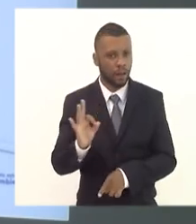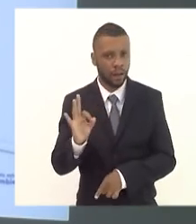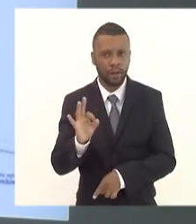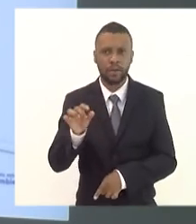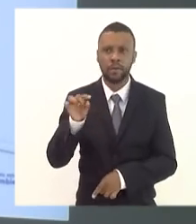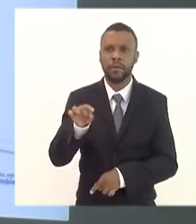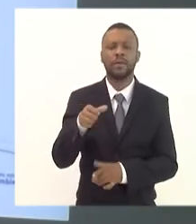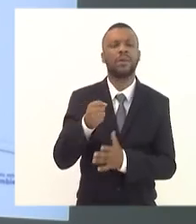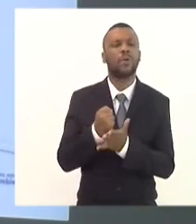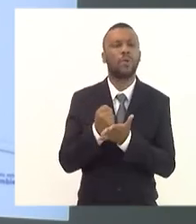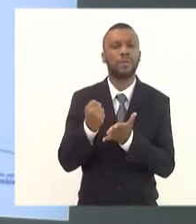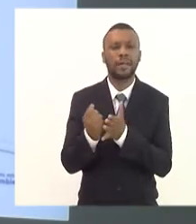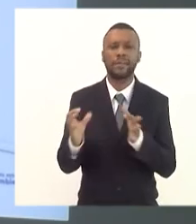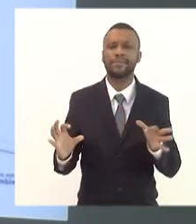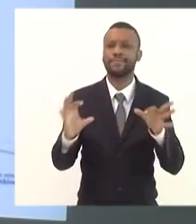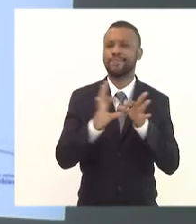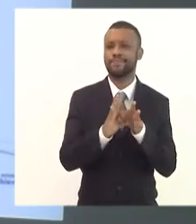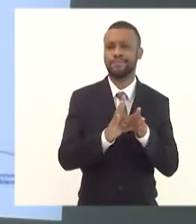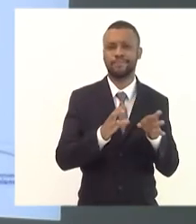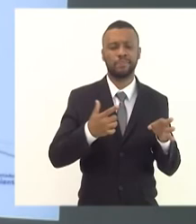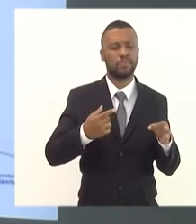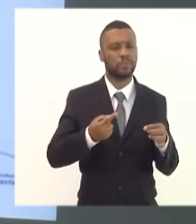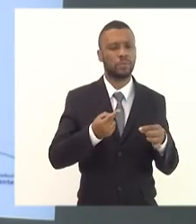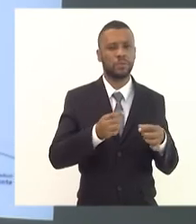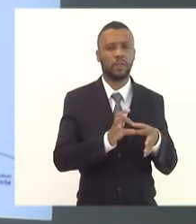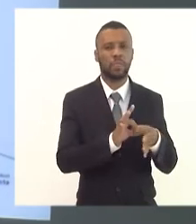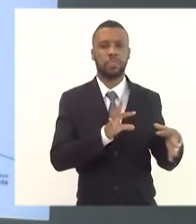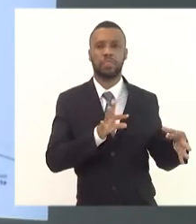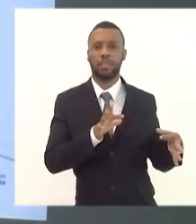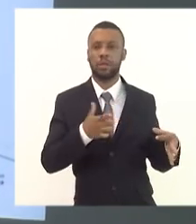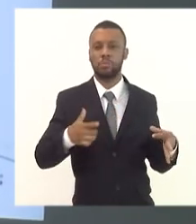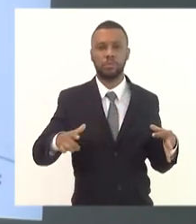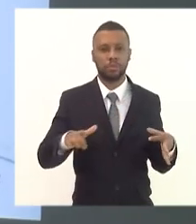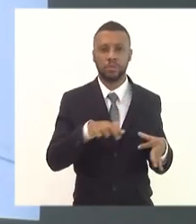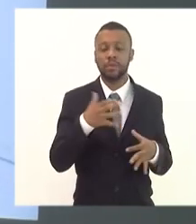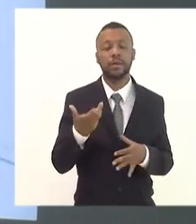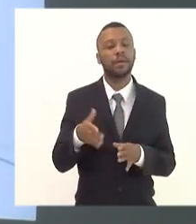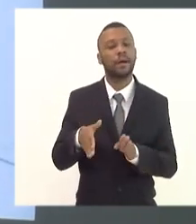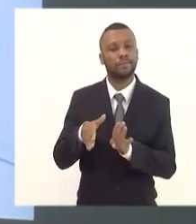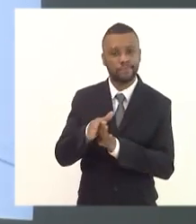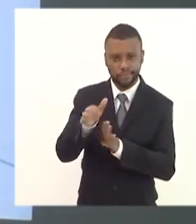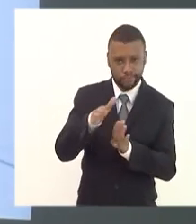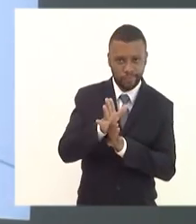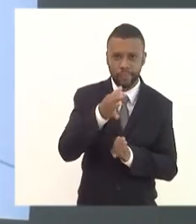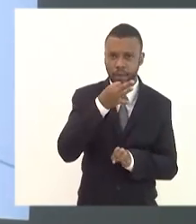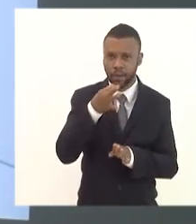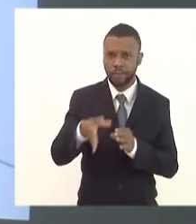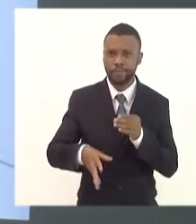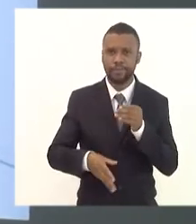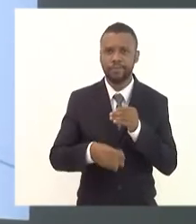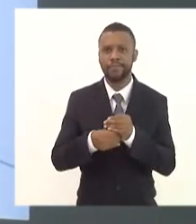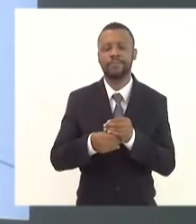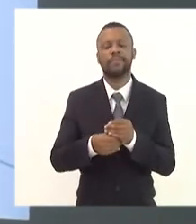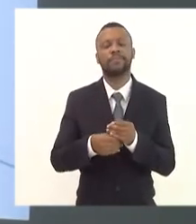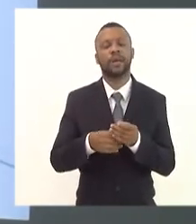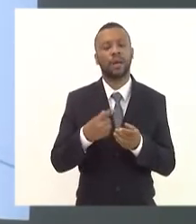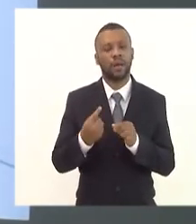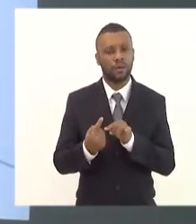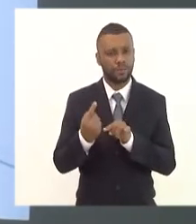por aquele contrato, aí foi atendido por esse. Doutora, eu queria lhe dar uma recomendação. Eu fiz aqui uma